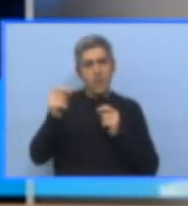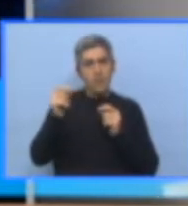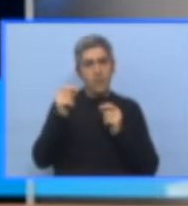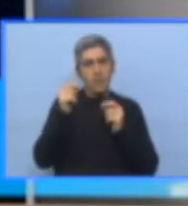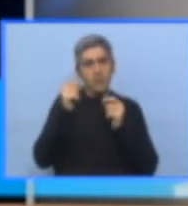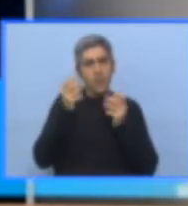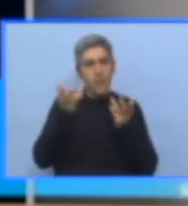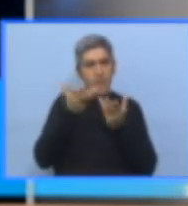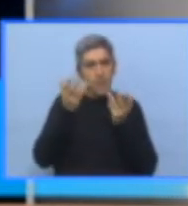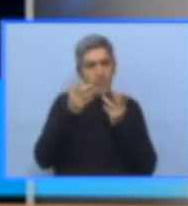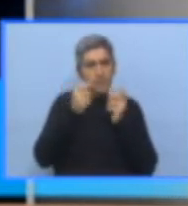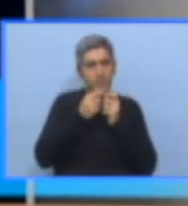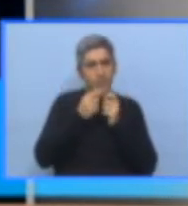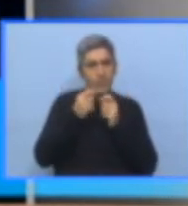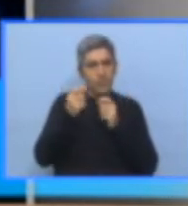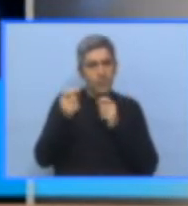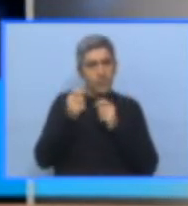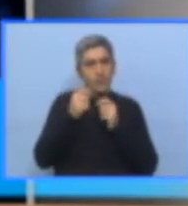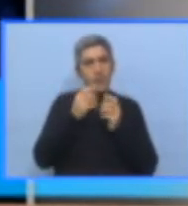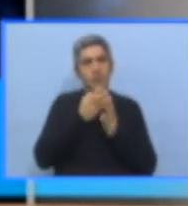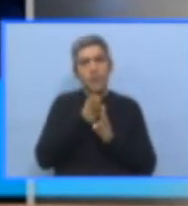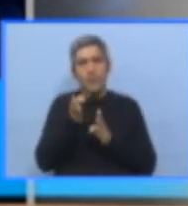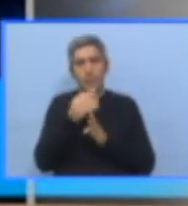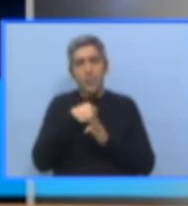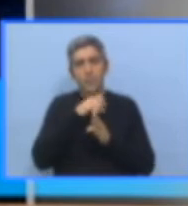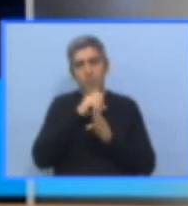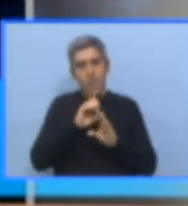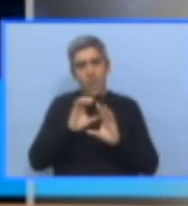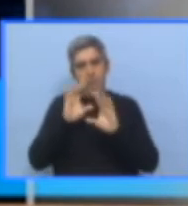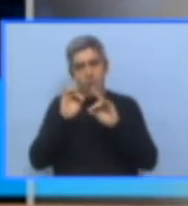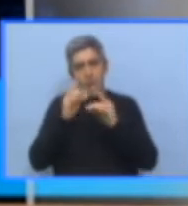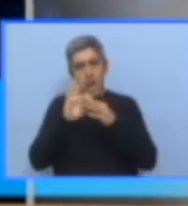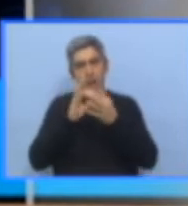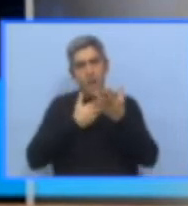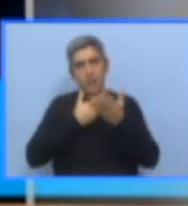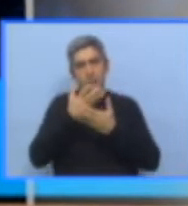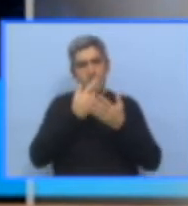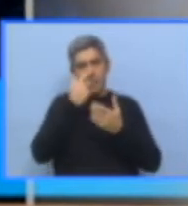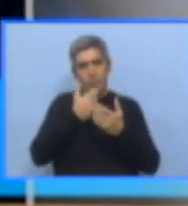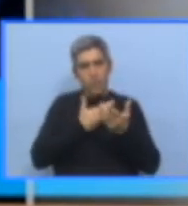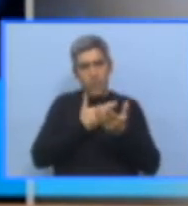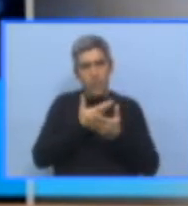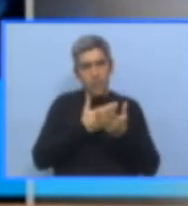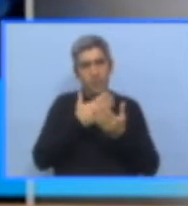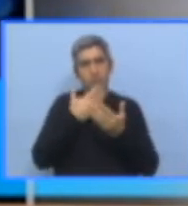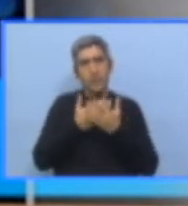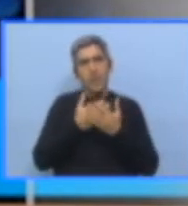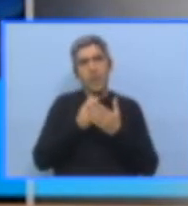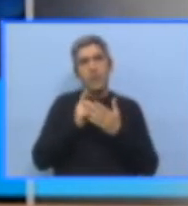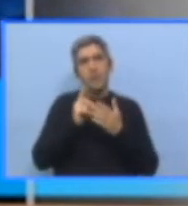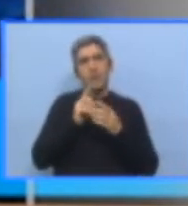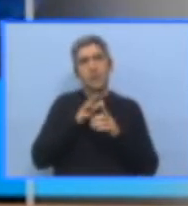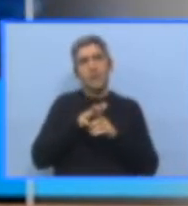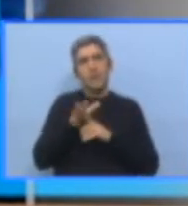ténue de até onde podemos ir na relação pessoal, de maneira a que isso depois